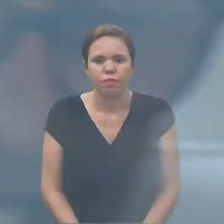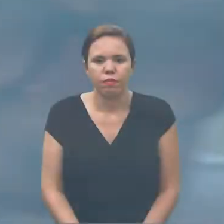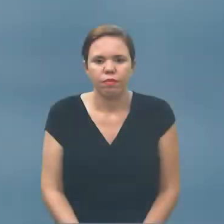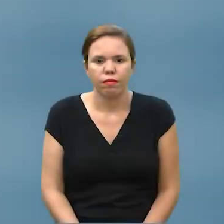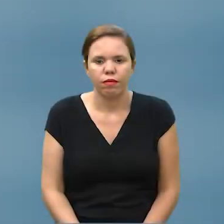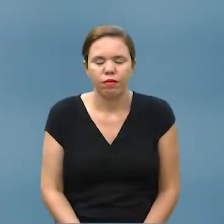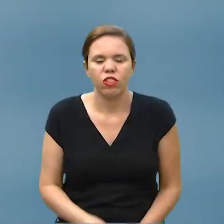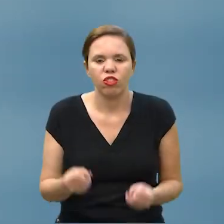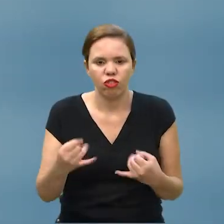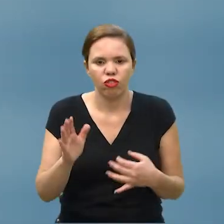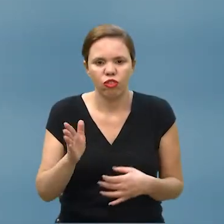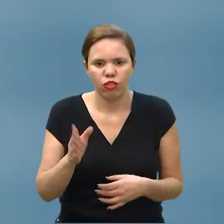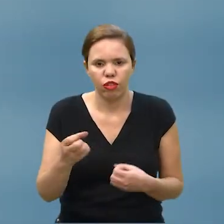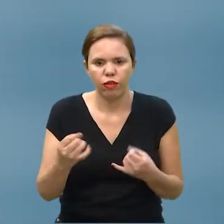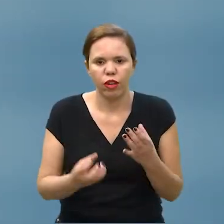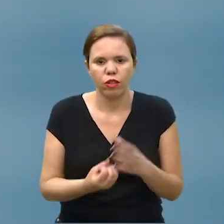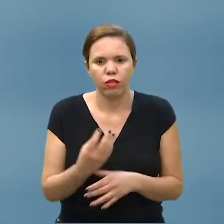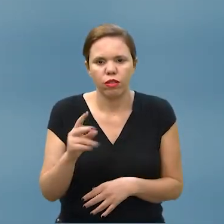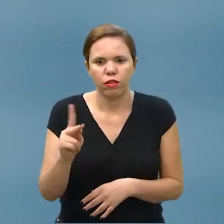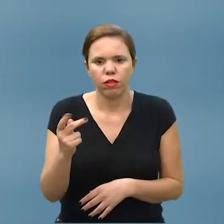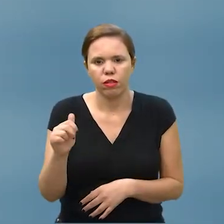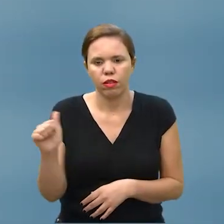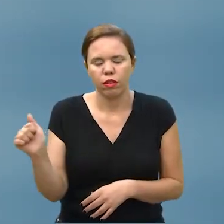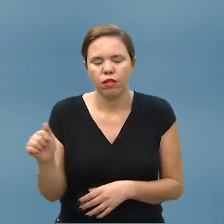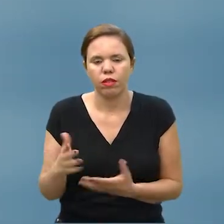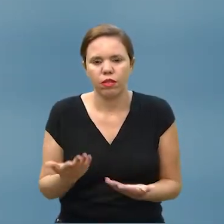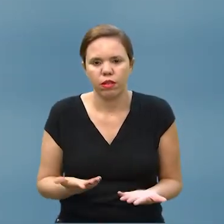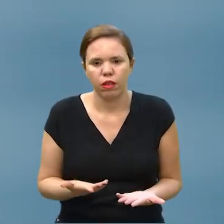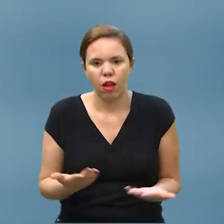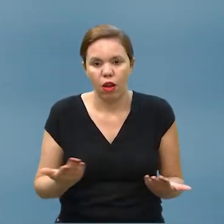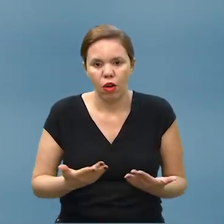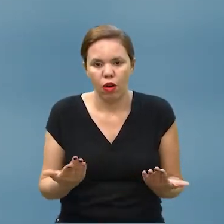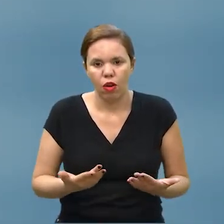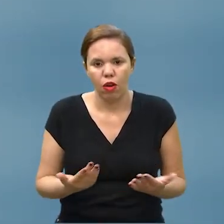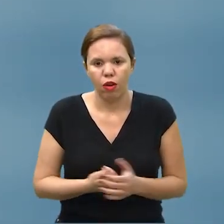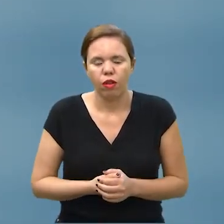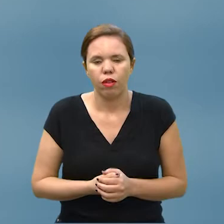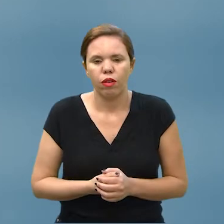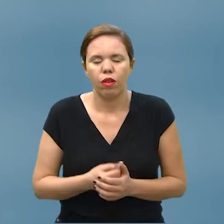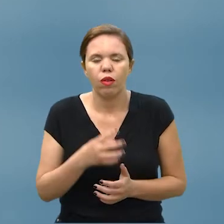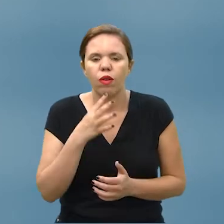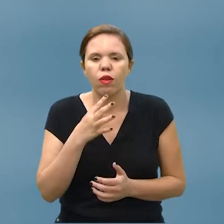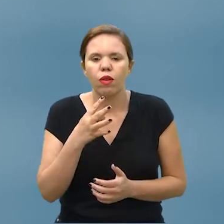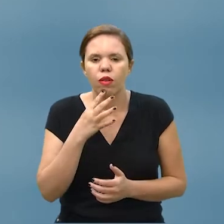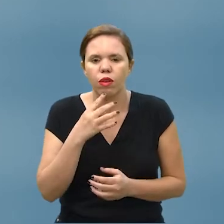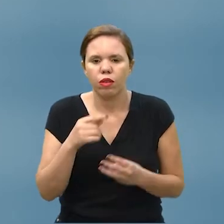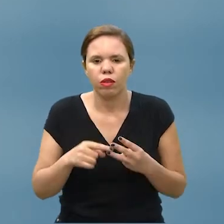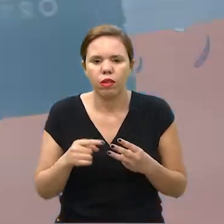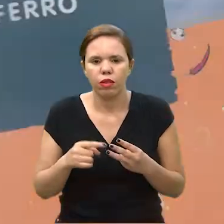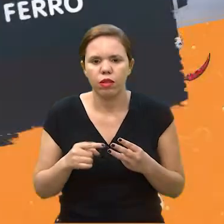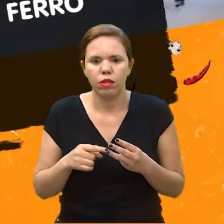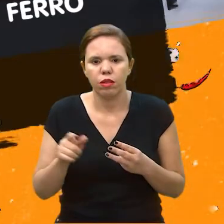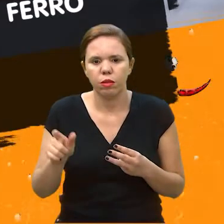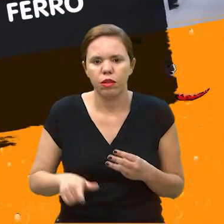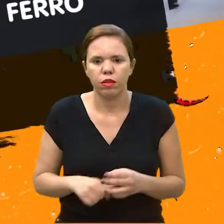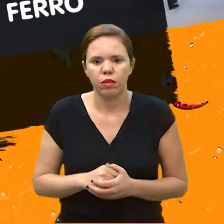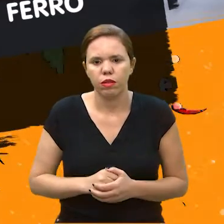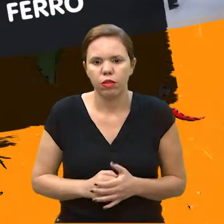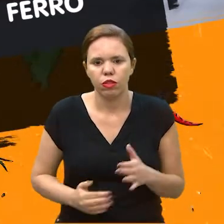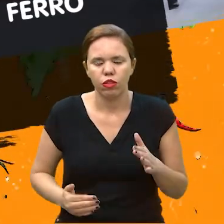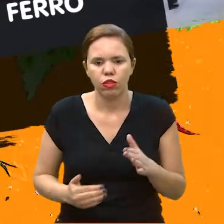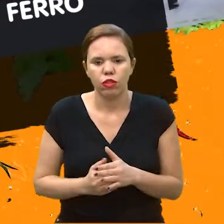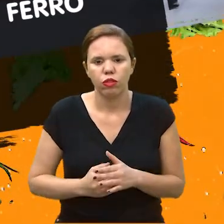Eu conto já já o que vai acontecer com a nossa cozinheira, porque agora você vai conhecer o nosso terceiro candidato. E a